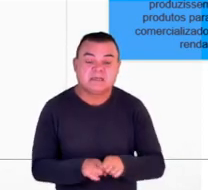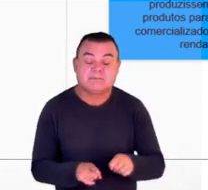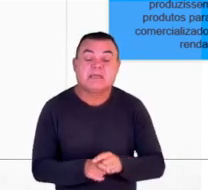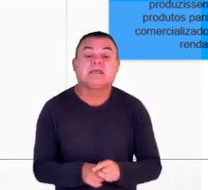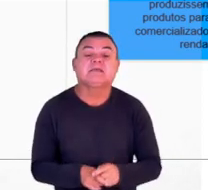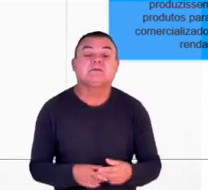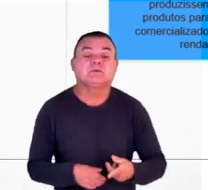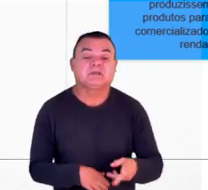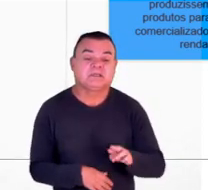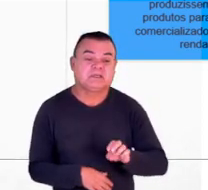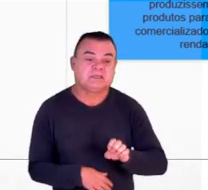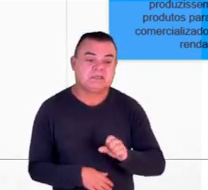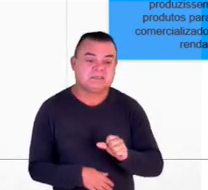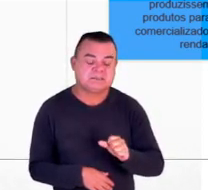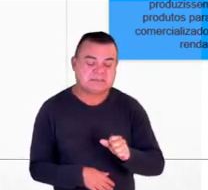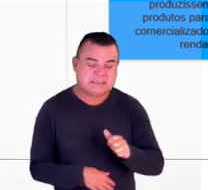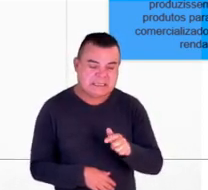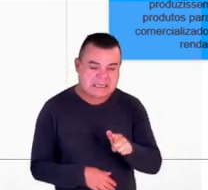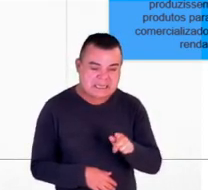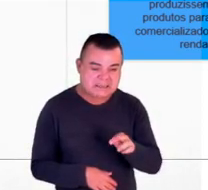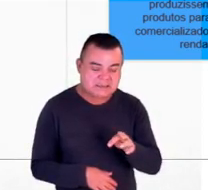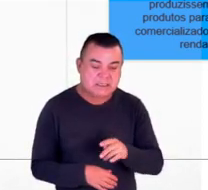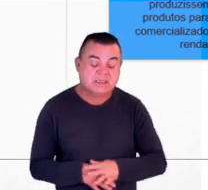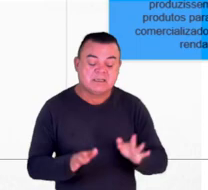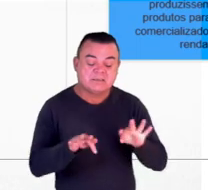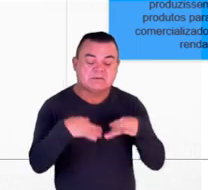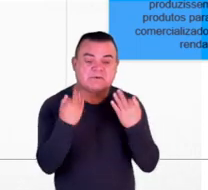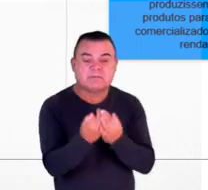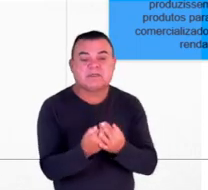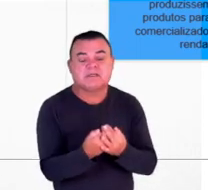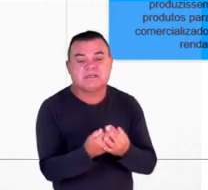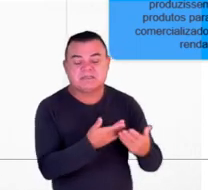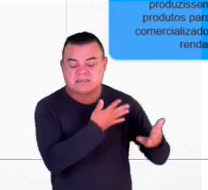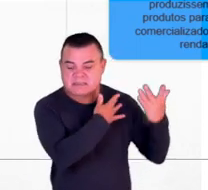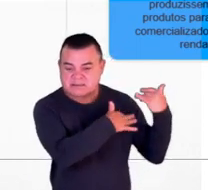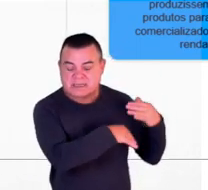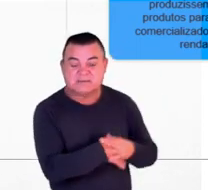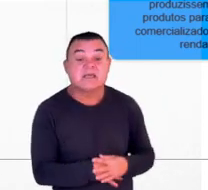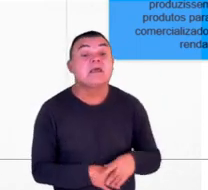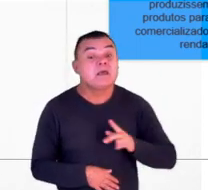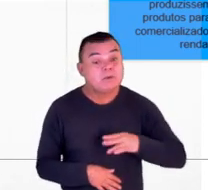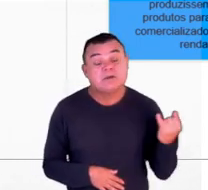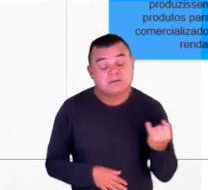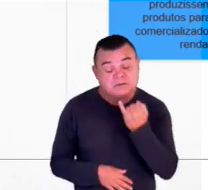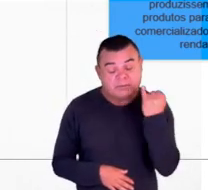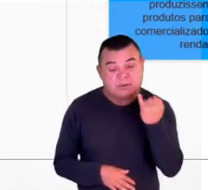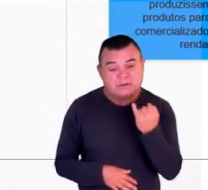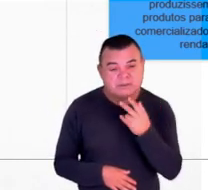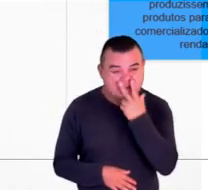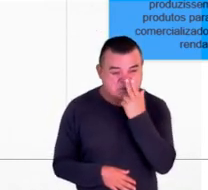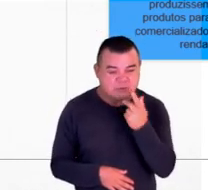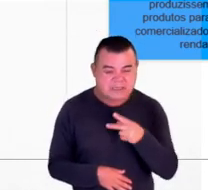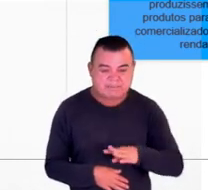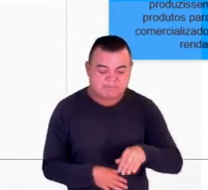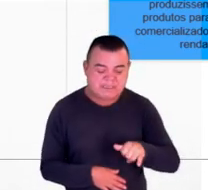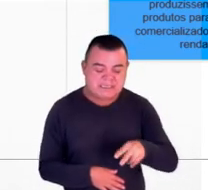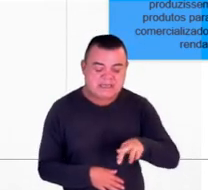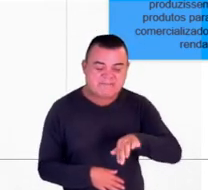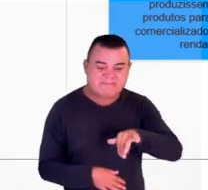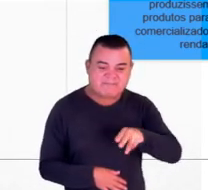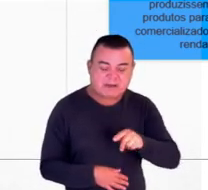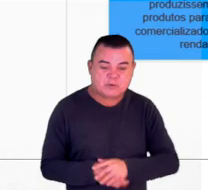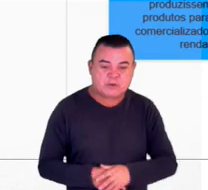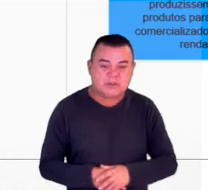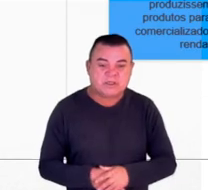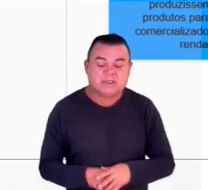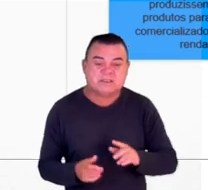ancestrais Eu Acho até interessante também quando miram falou aqui da as alterações climáticas fazendo a relação